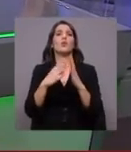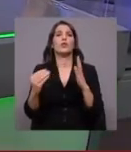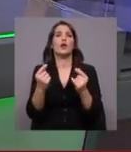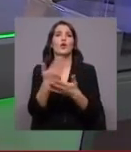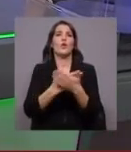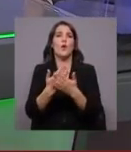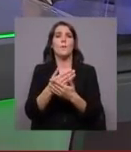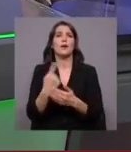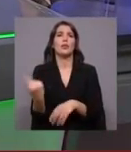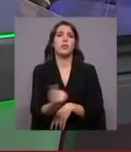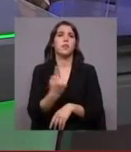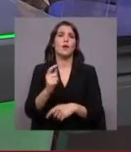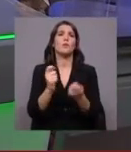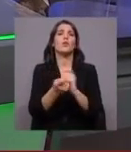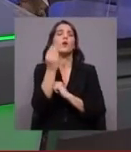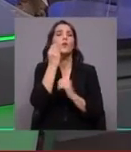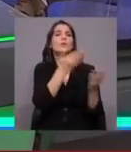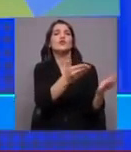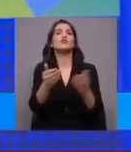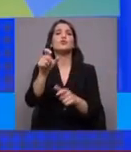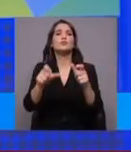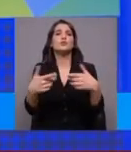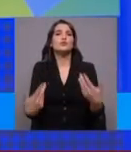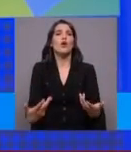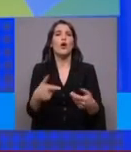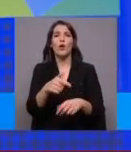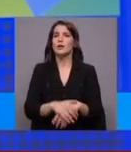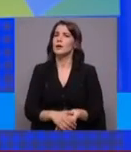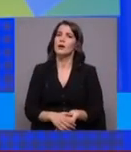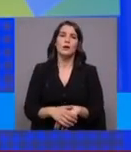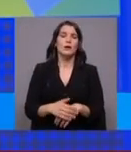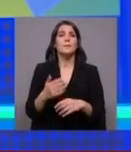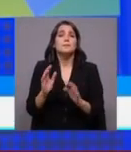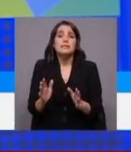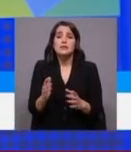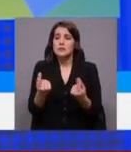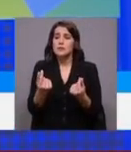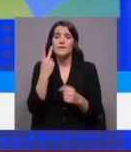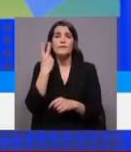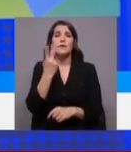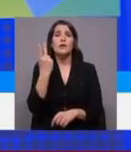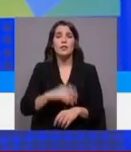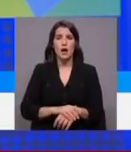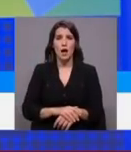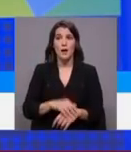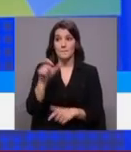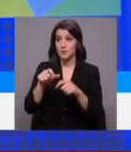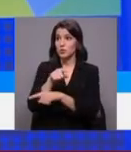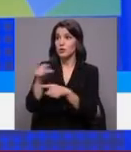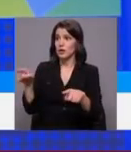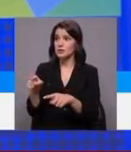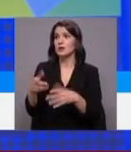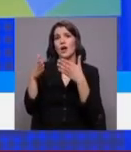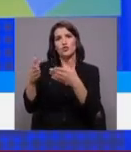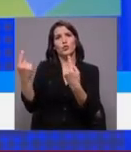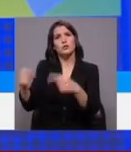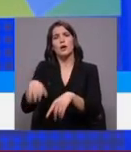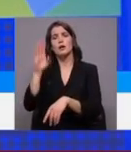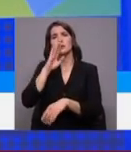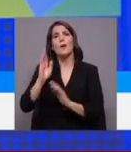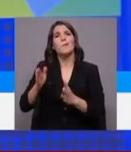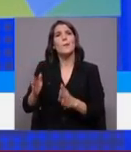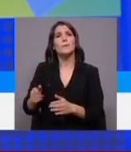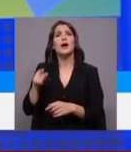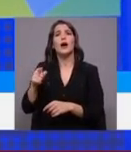começava a mudar não sabem que se ajudam estas duas que nessa altura não sabiamente sobreviver Mas essas pessoas são particulamente os lados se não tiver a